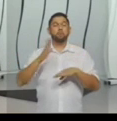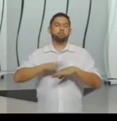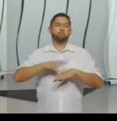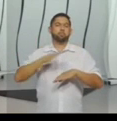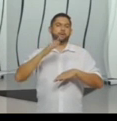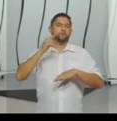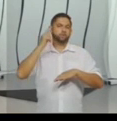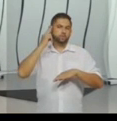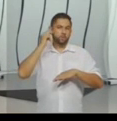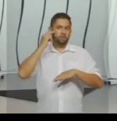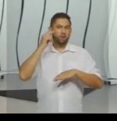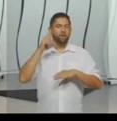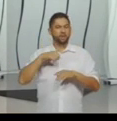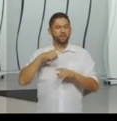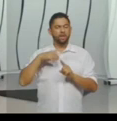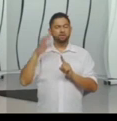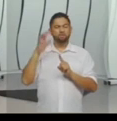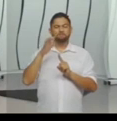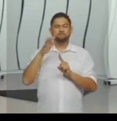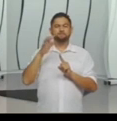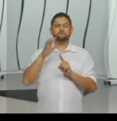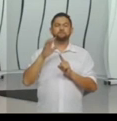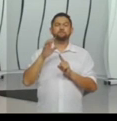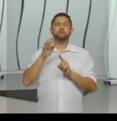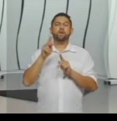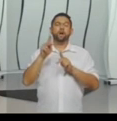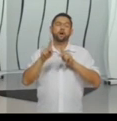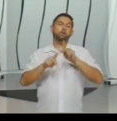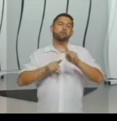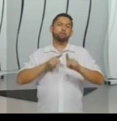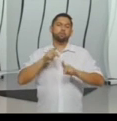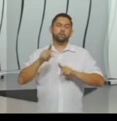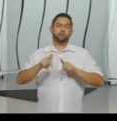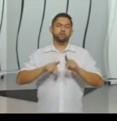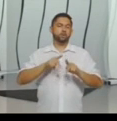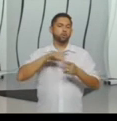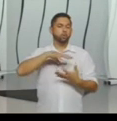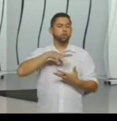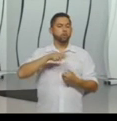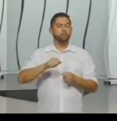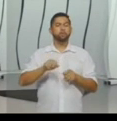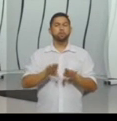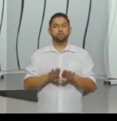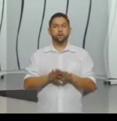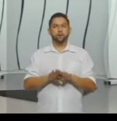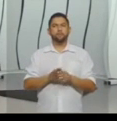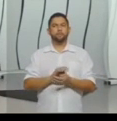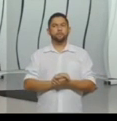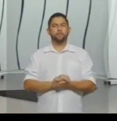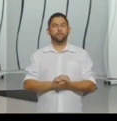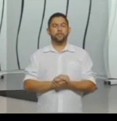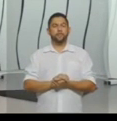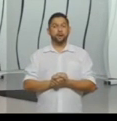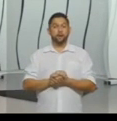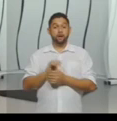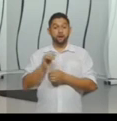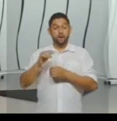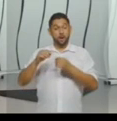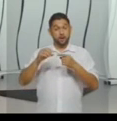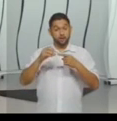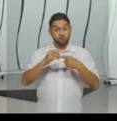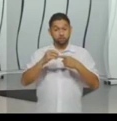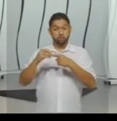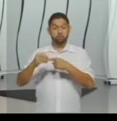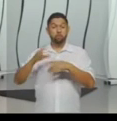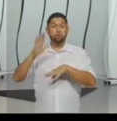comum e afeta uma boa parte da população mundial, sendo considerada uma das protozooses mais graves do